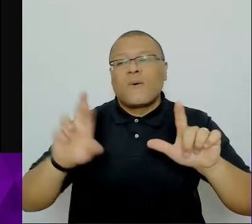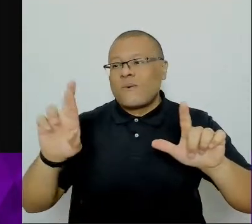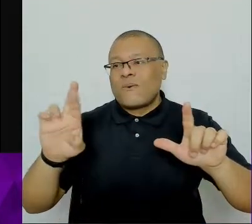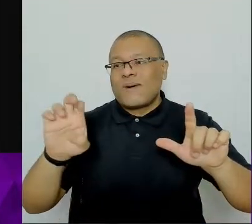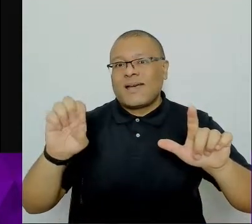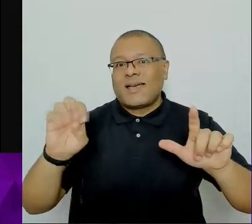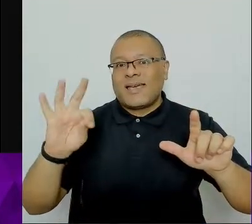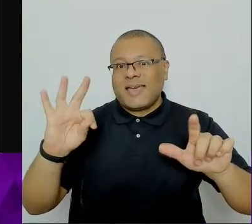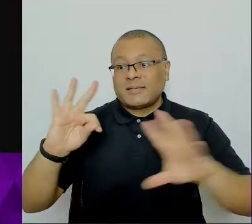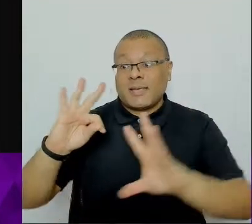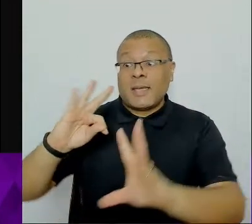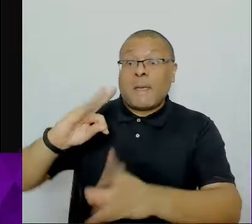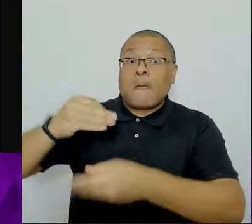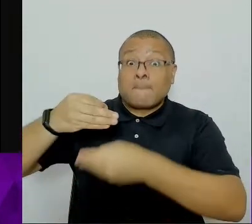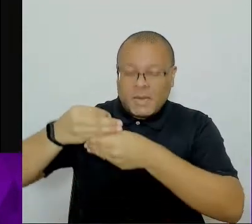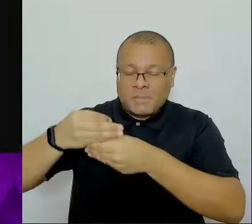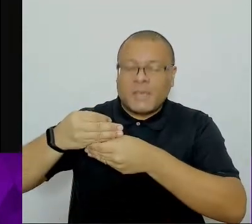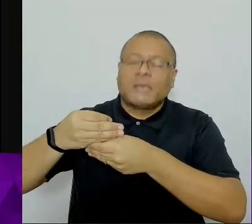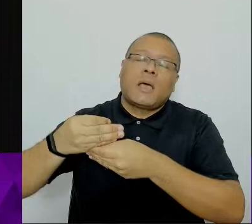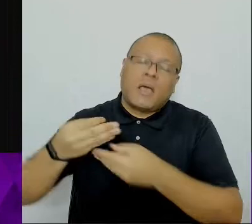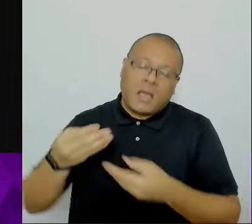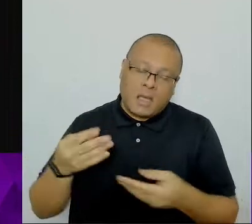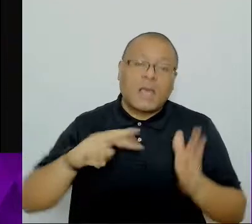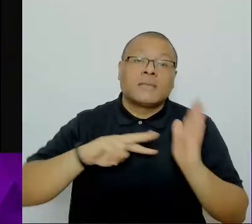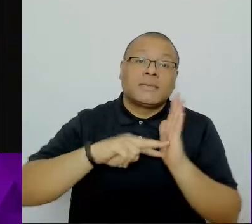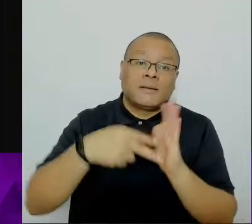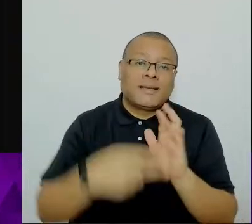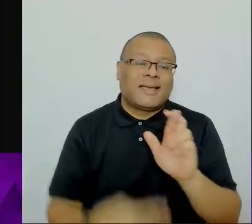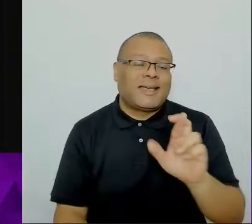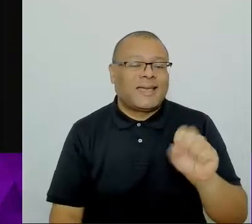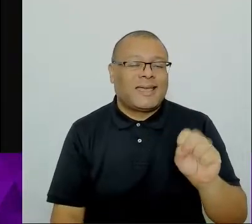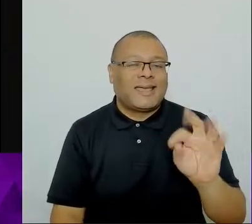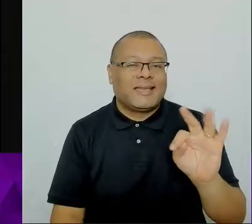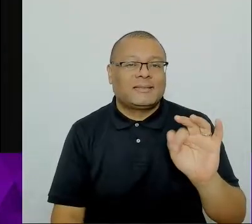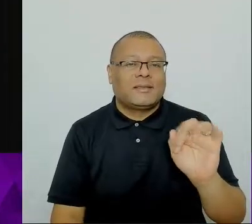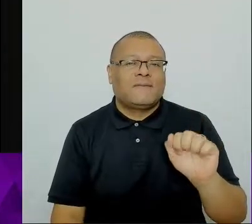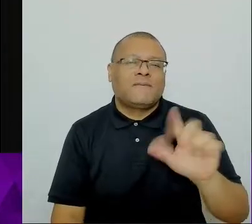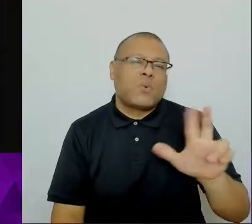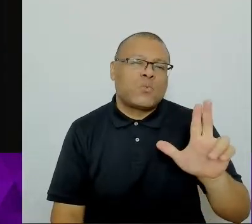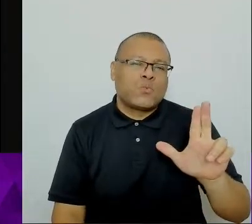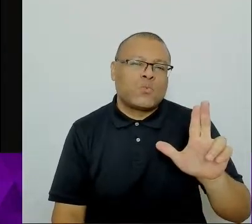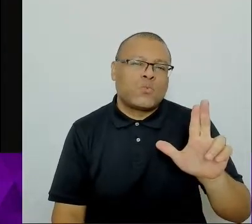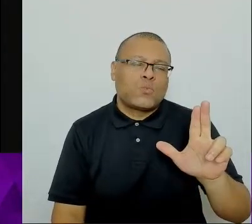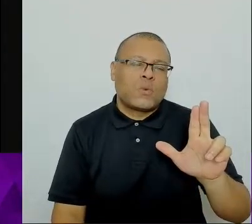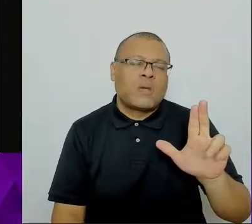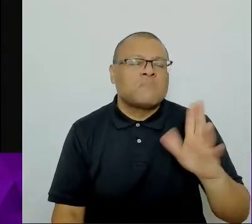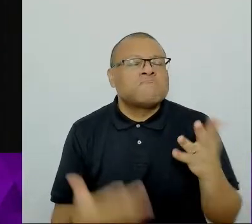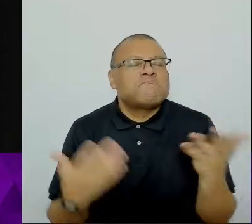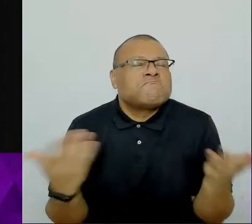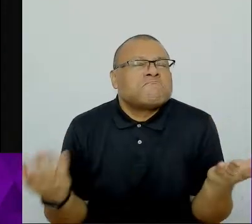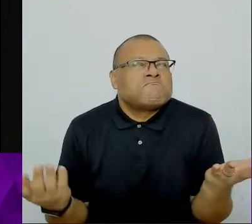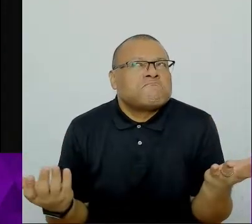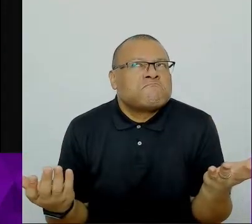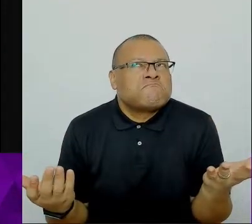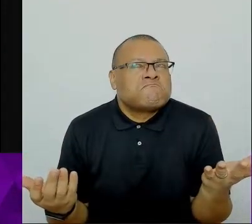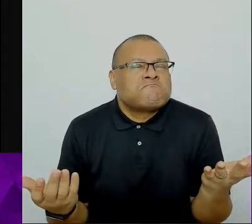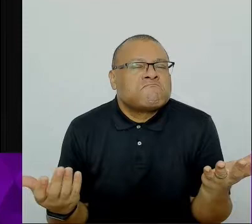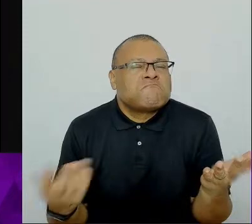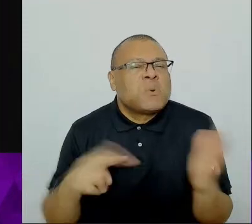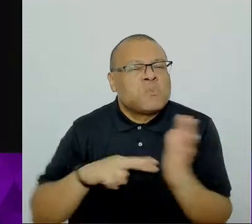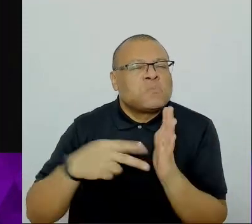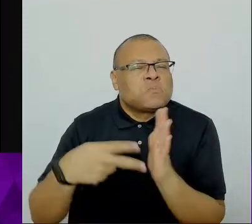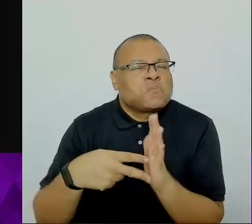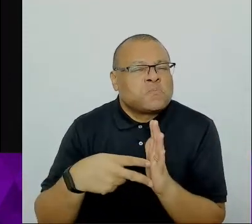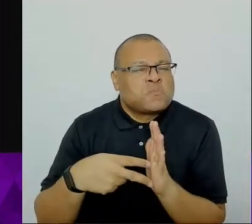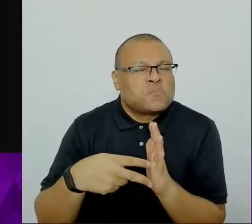ela implementa REST, ela é uma API RESTful. Mas o que faz uma API se tornar REST, né? E o